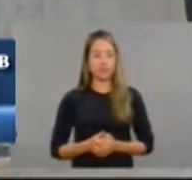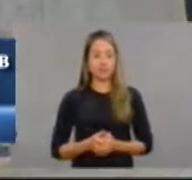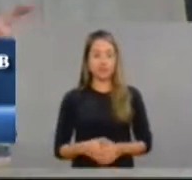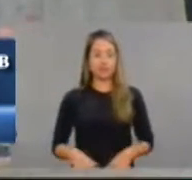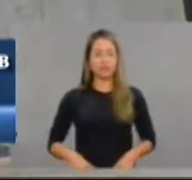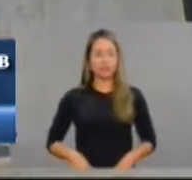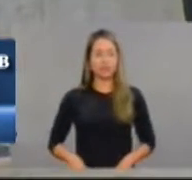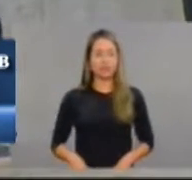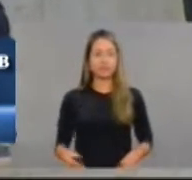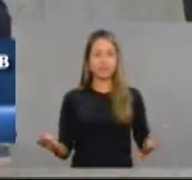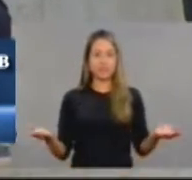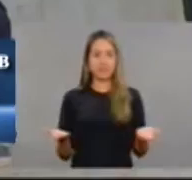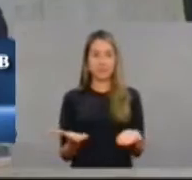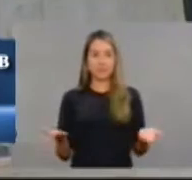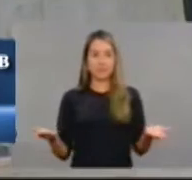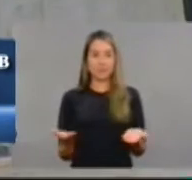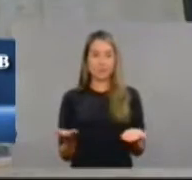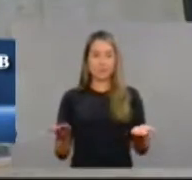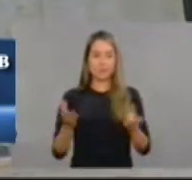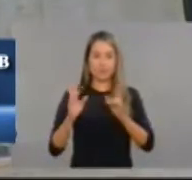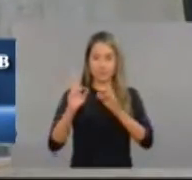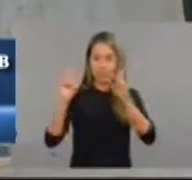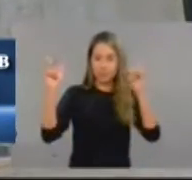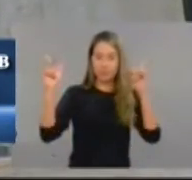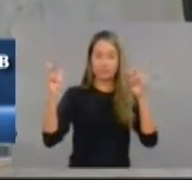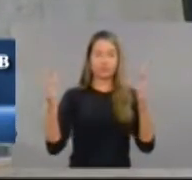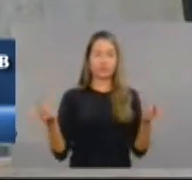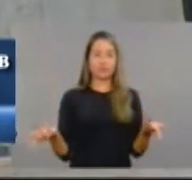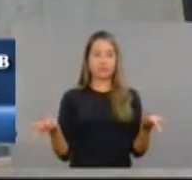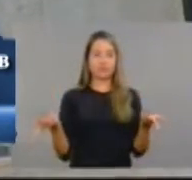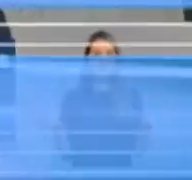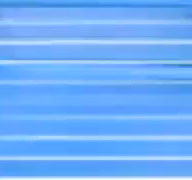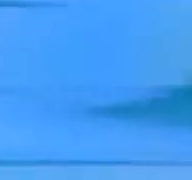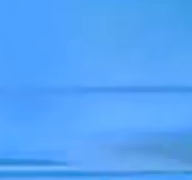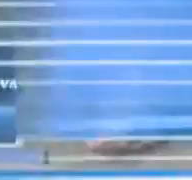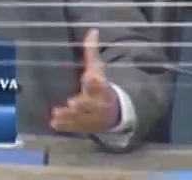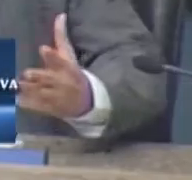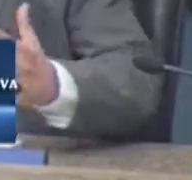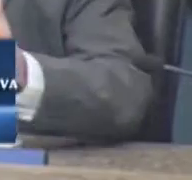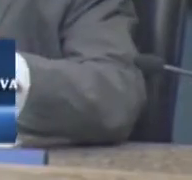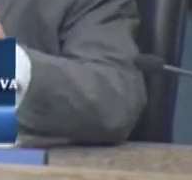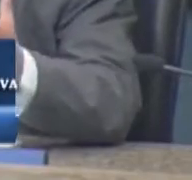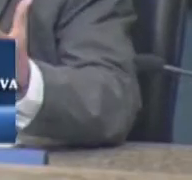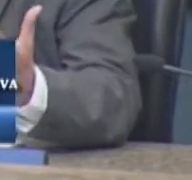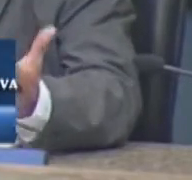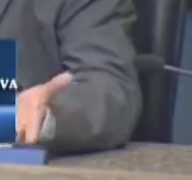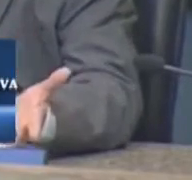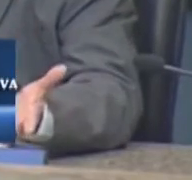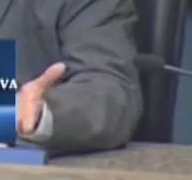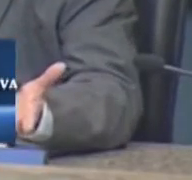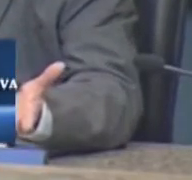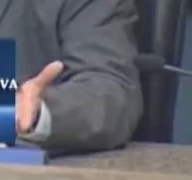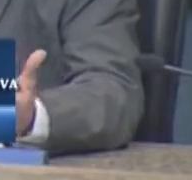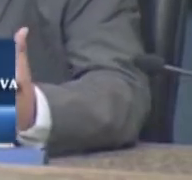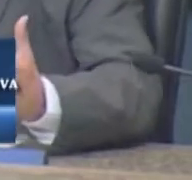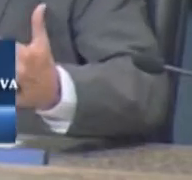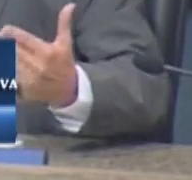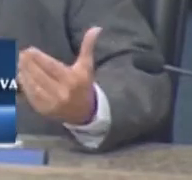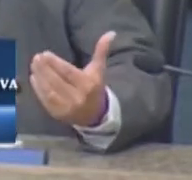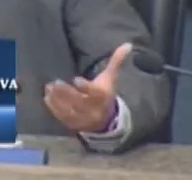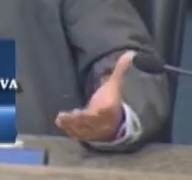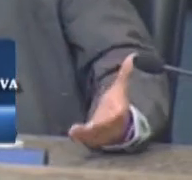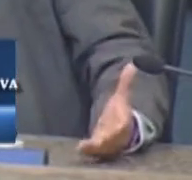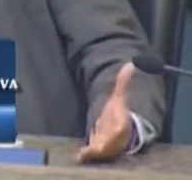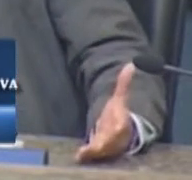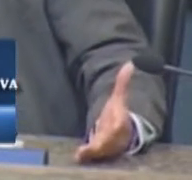têm mostrado também números diferentes principalmente em relação ao número de homicídios Será que existe varia de condão para fazer mais